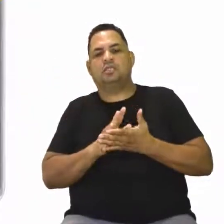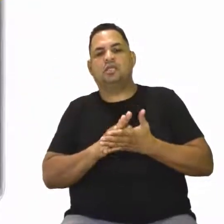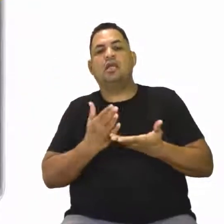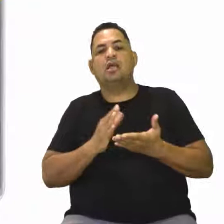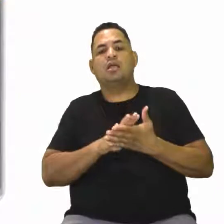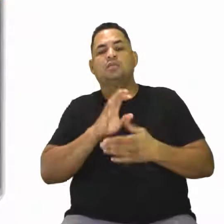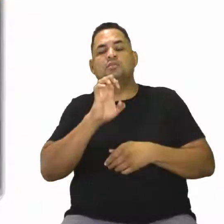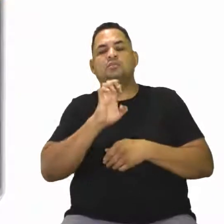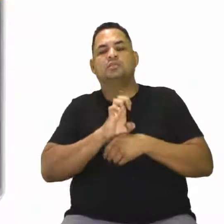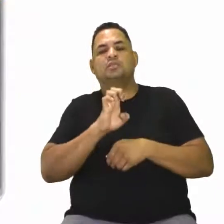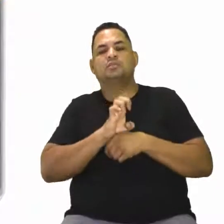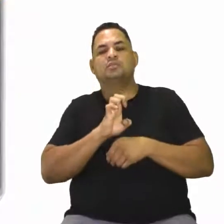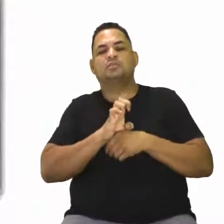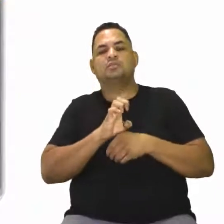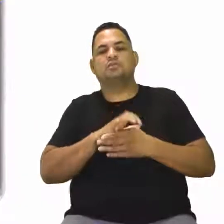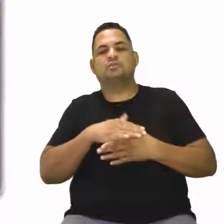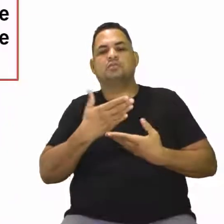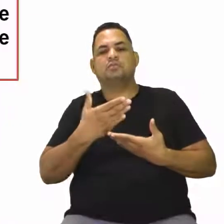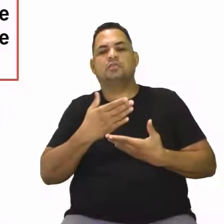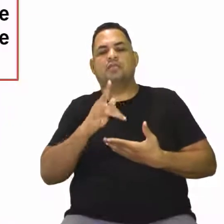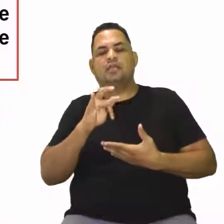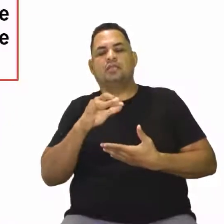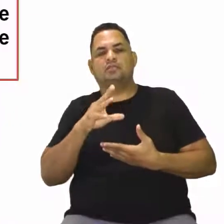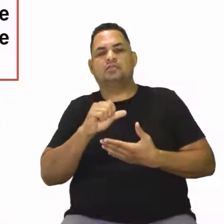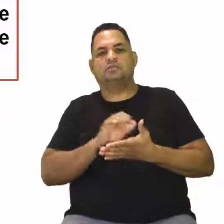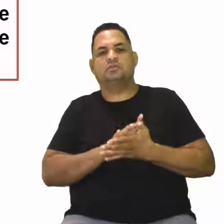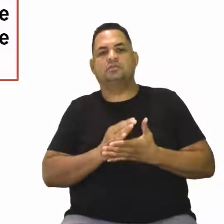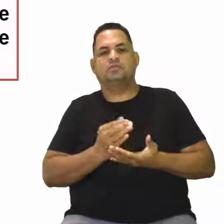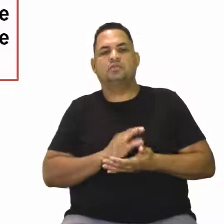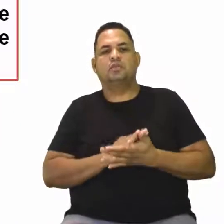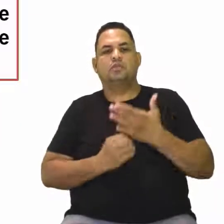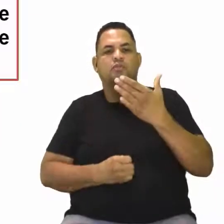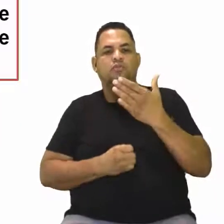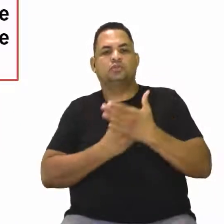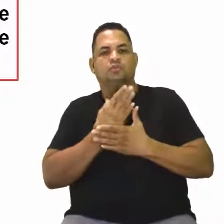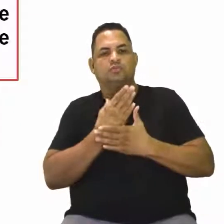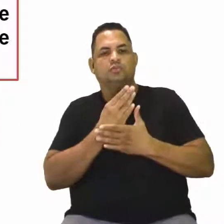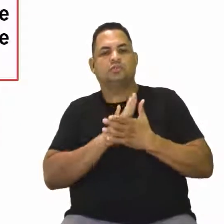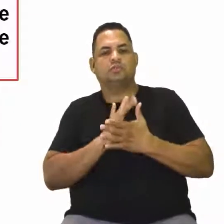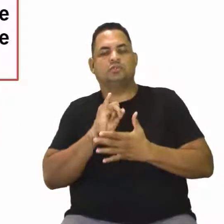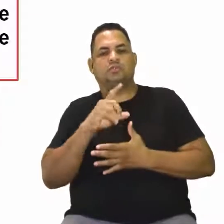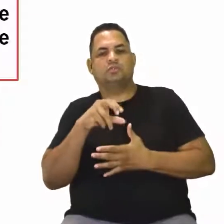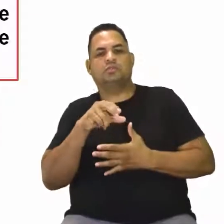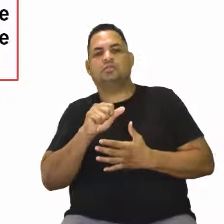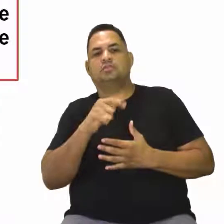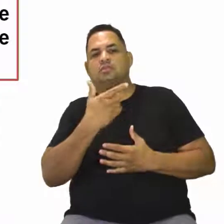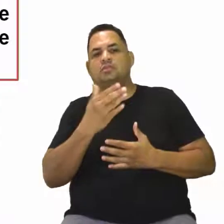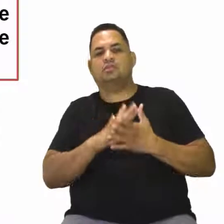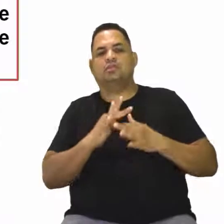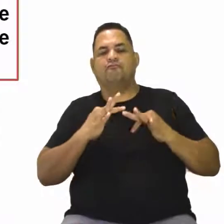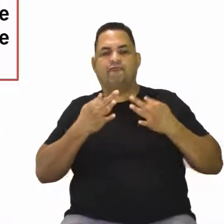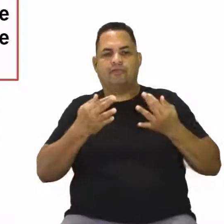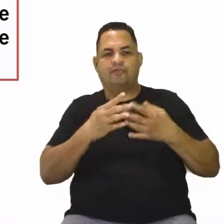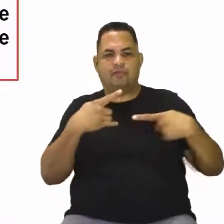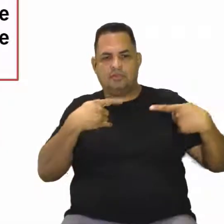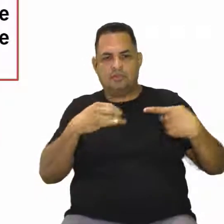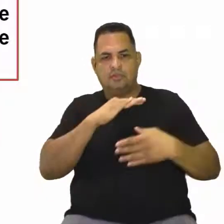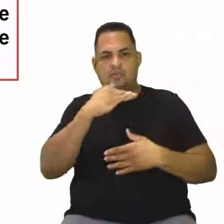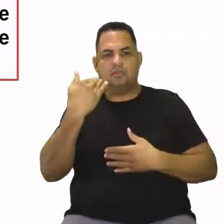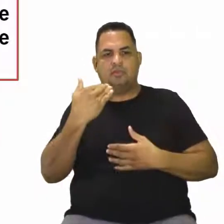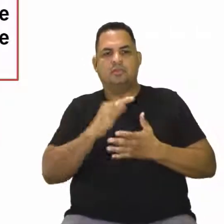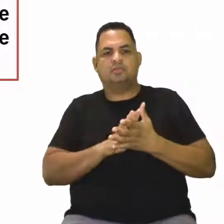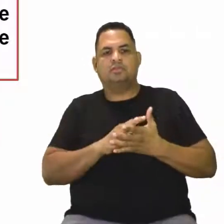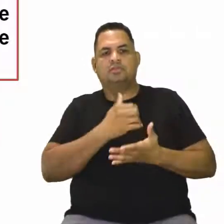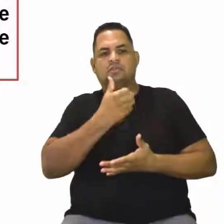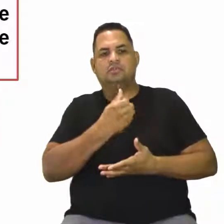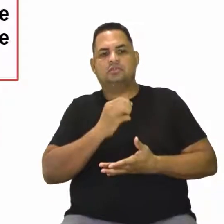OLP e a criação da ANP. Criação de Israel, o fim da guerra e a morte de cerca